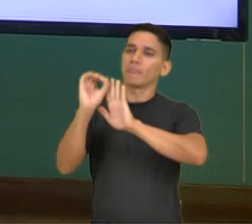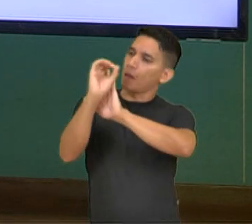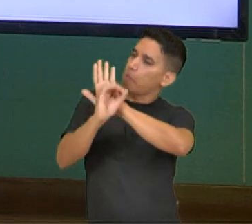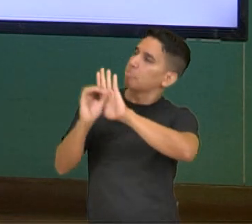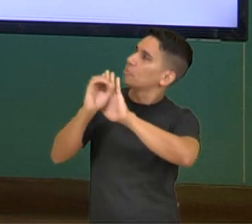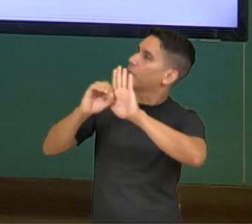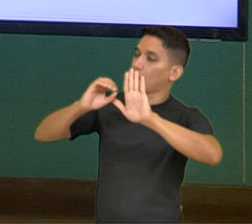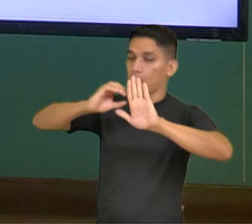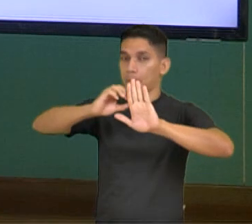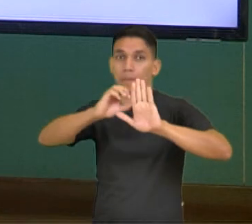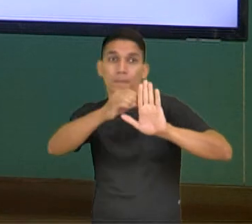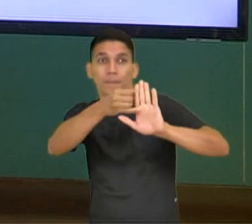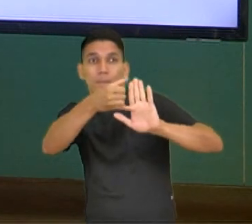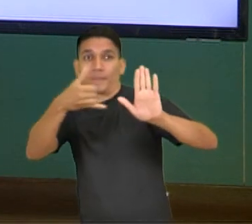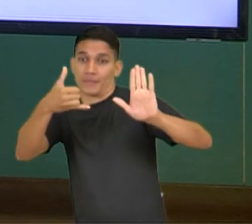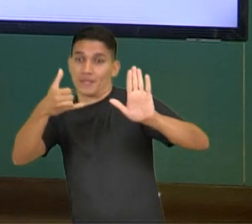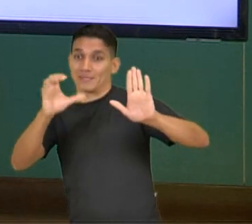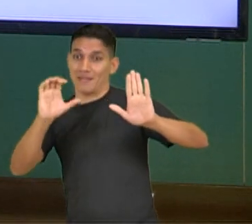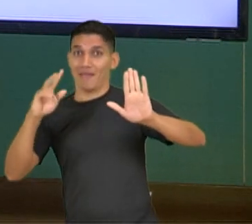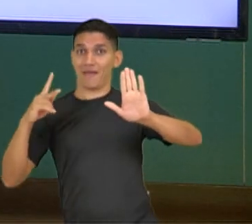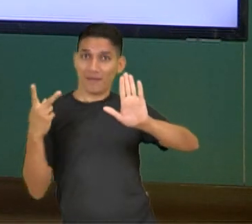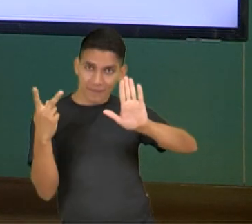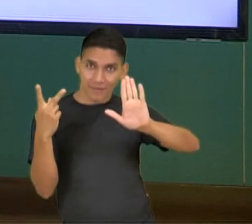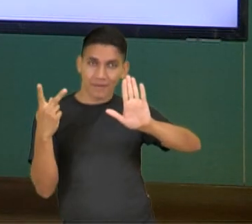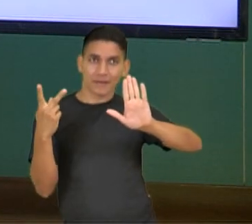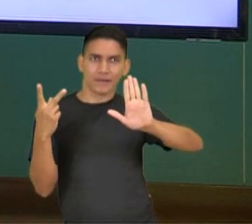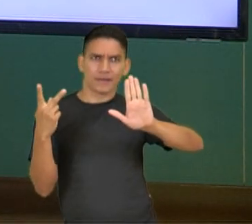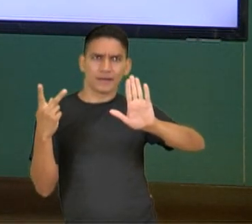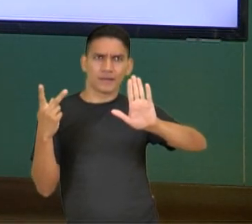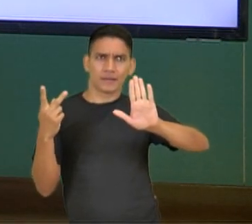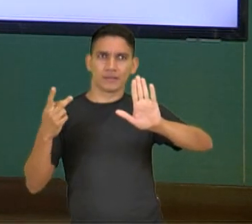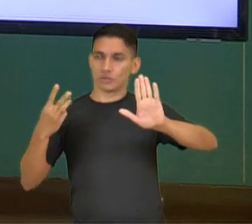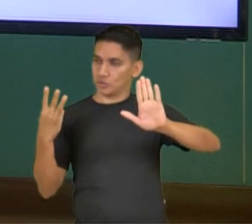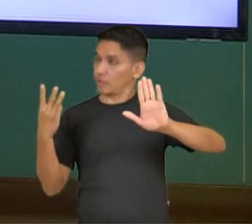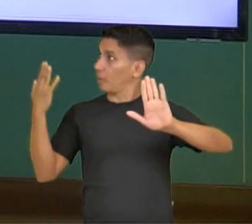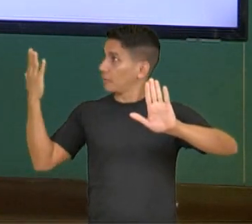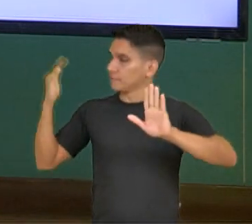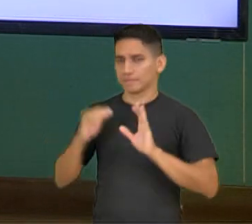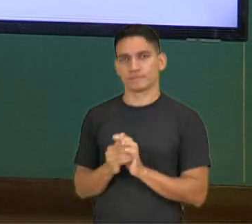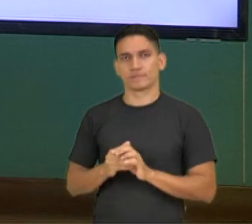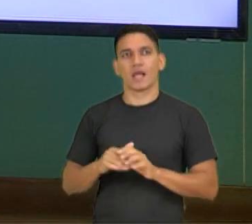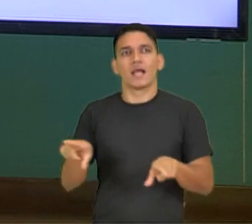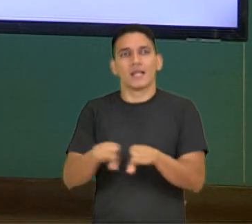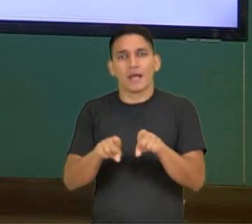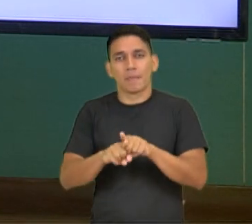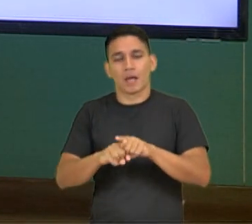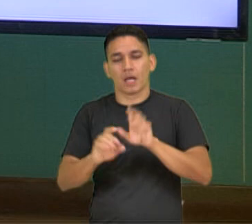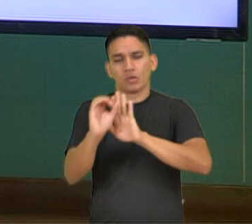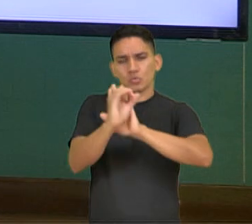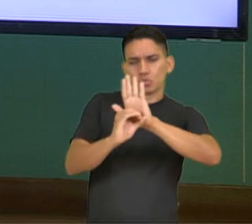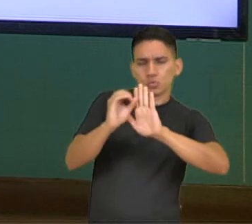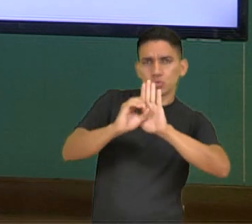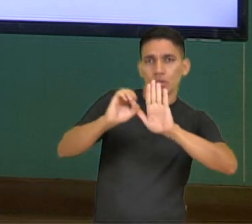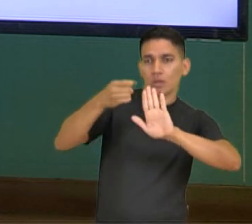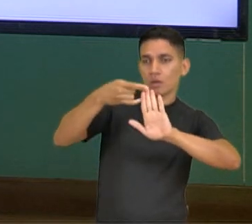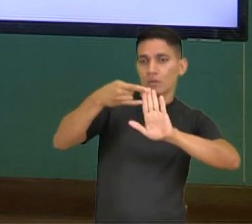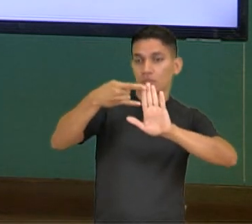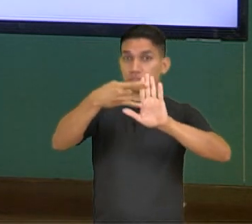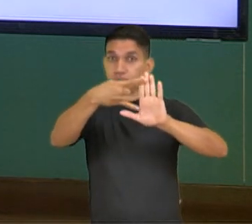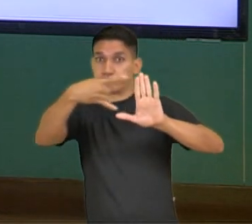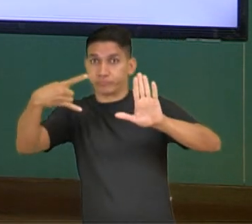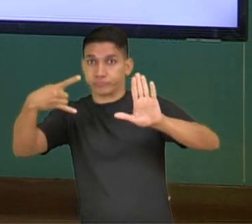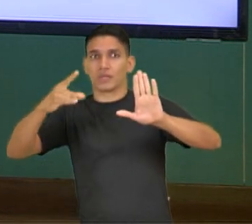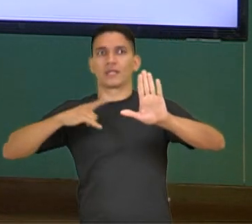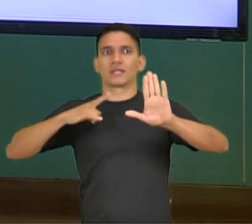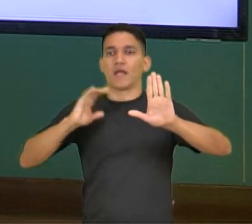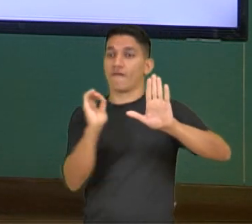aromática com um carbono fora da cadeia. Aqui nós temos 2 radicais OH, hidroxila